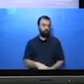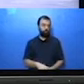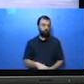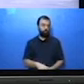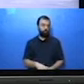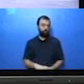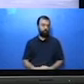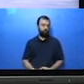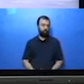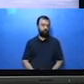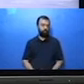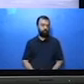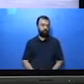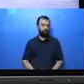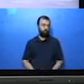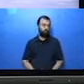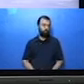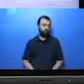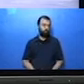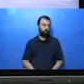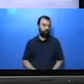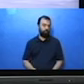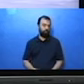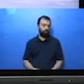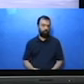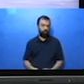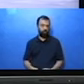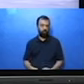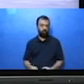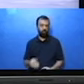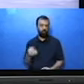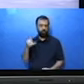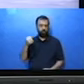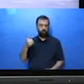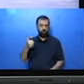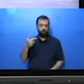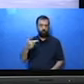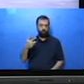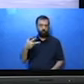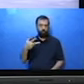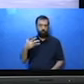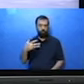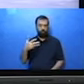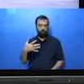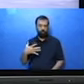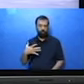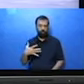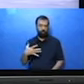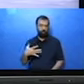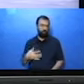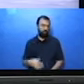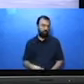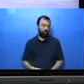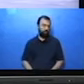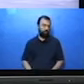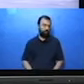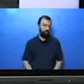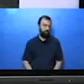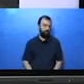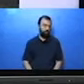Meio Norte, o Planalto Nordestino, e as serras e planaltos do Leste